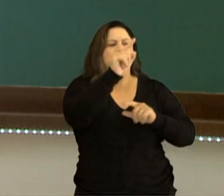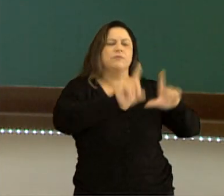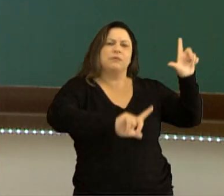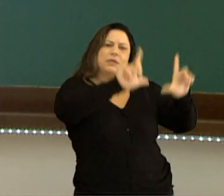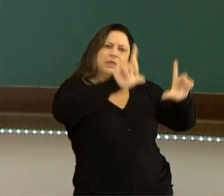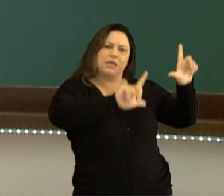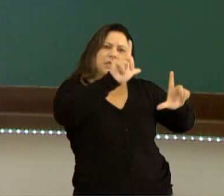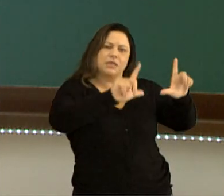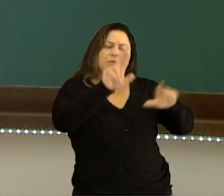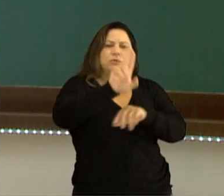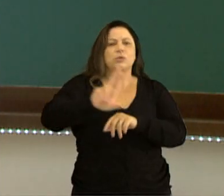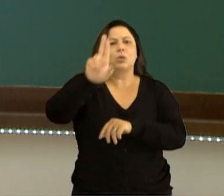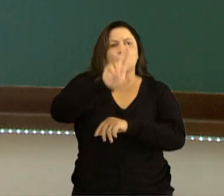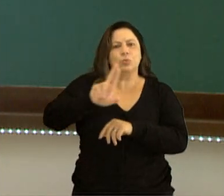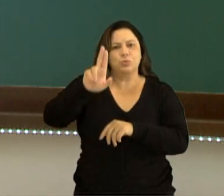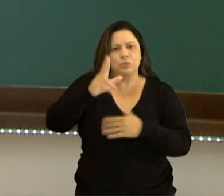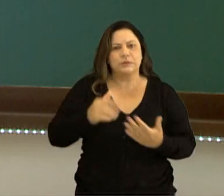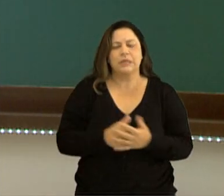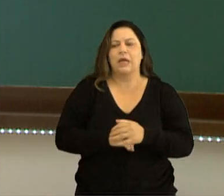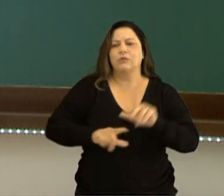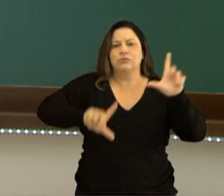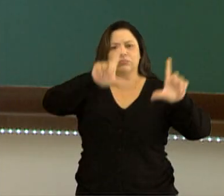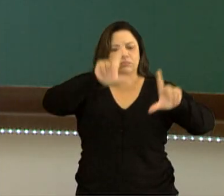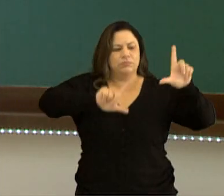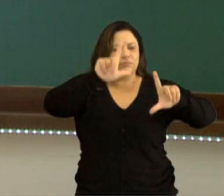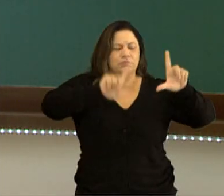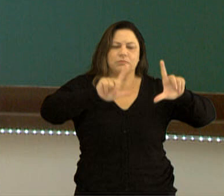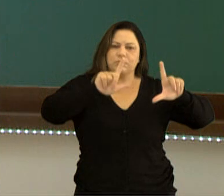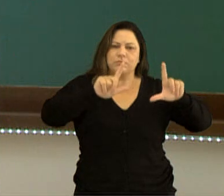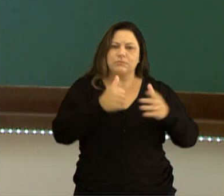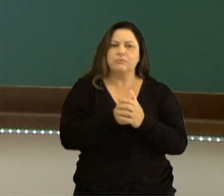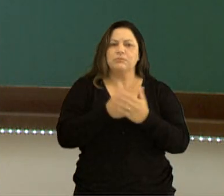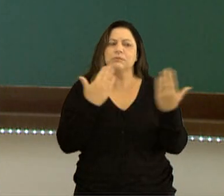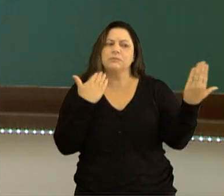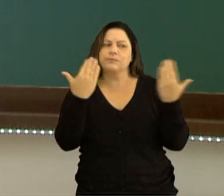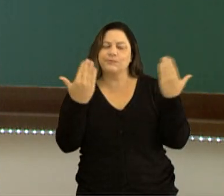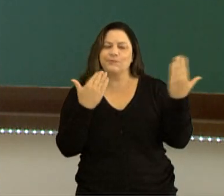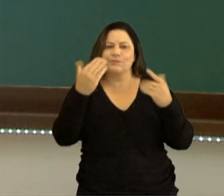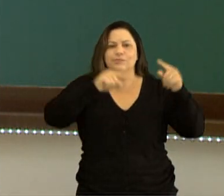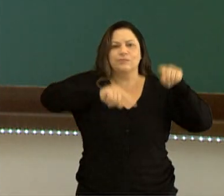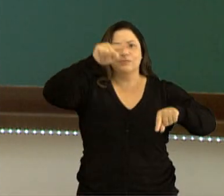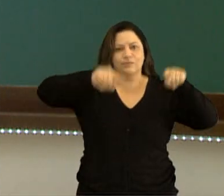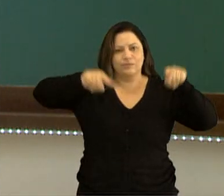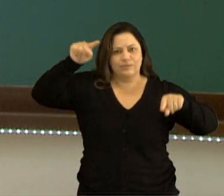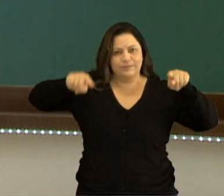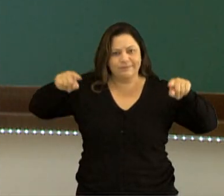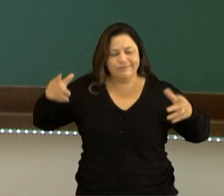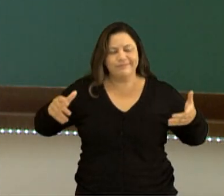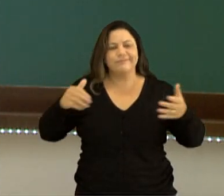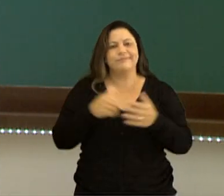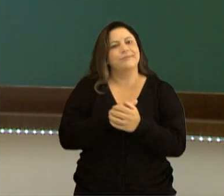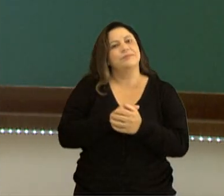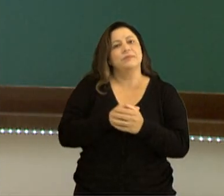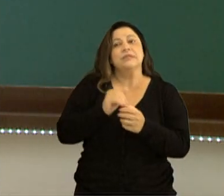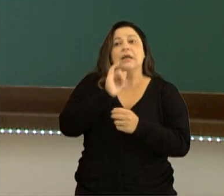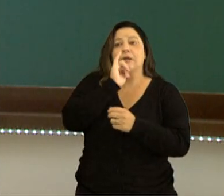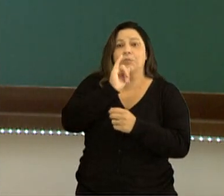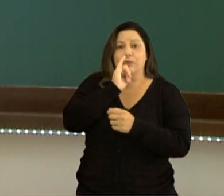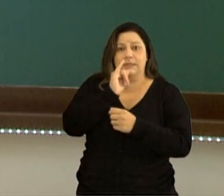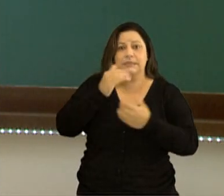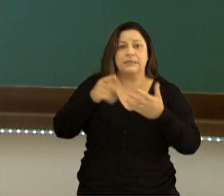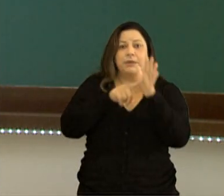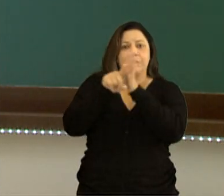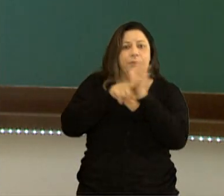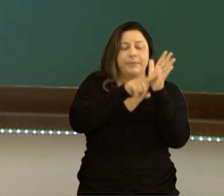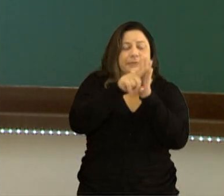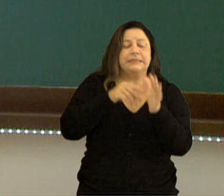utilizados, por exemplo, no telejornalismo, comparações estatísticas. Quer, por exemplo, uma pesquisa